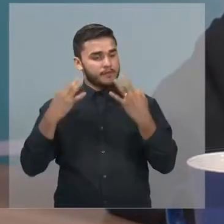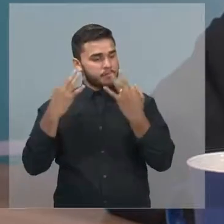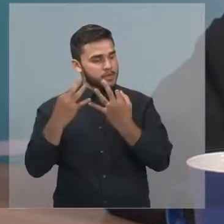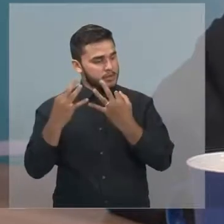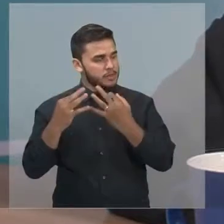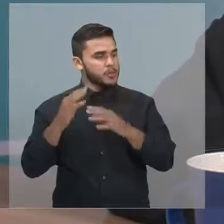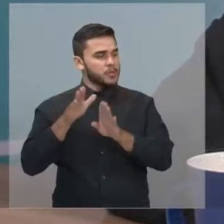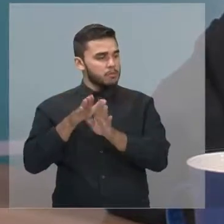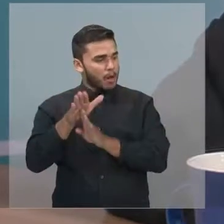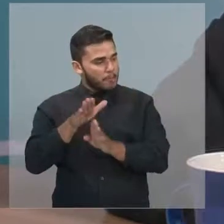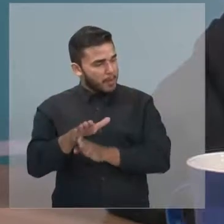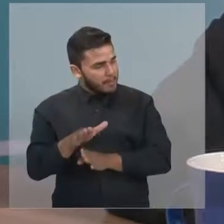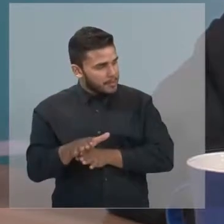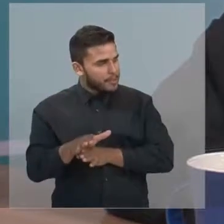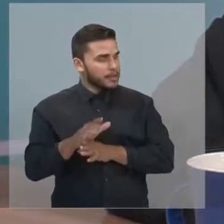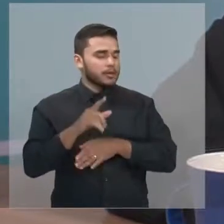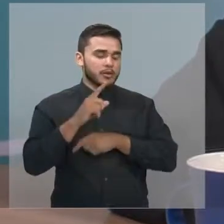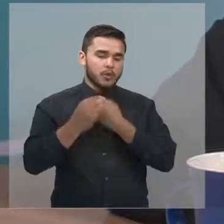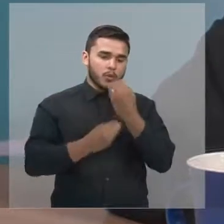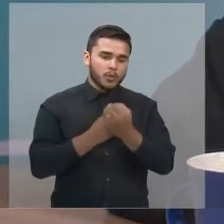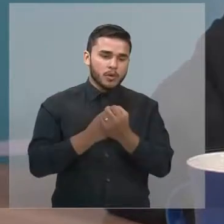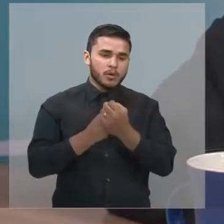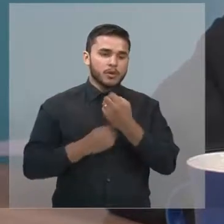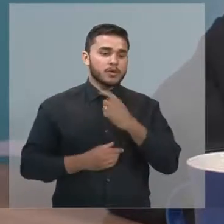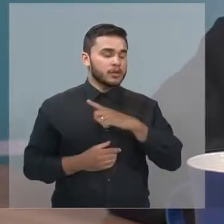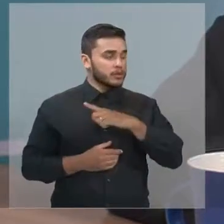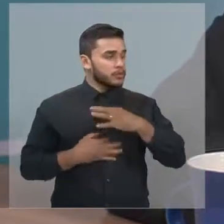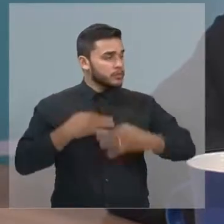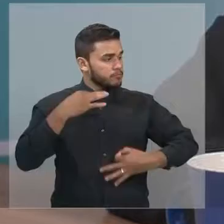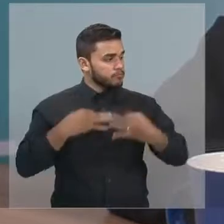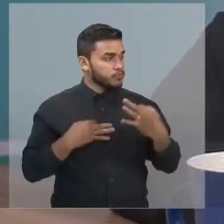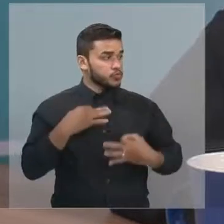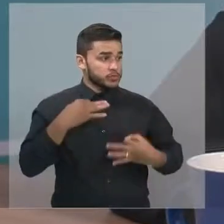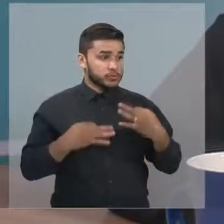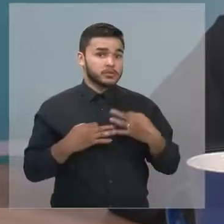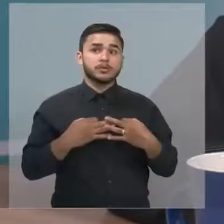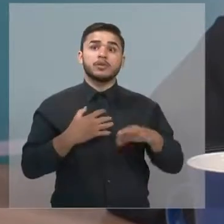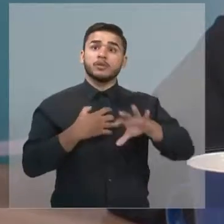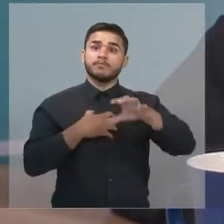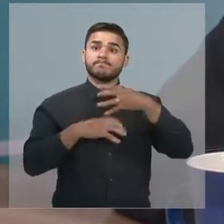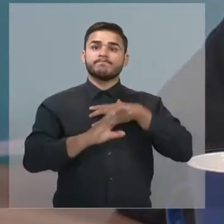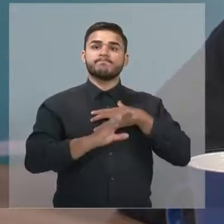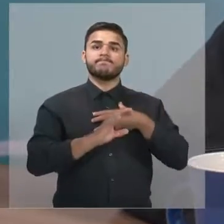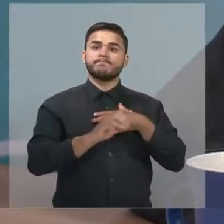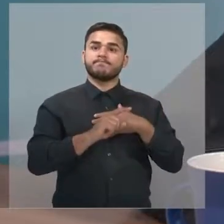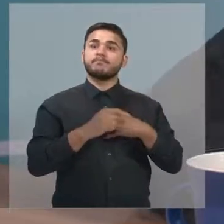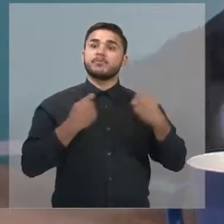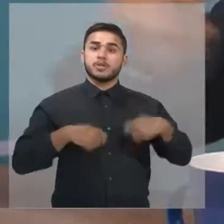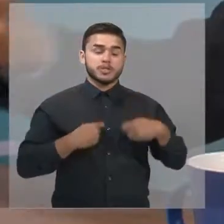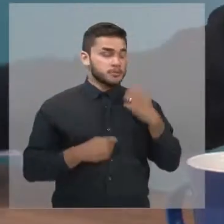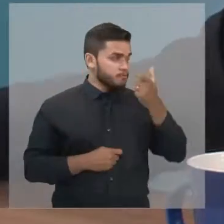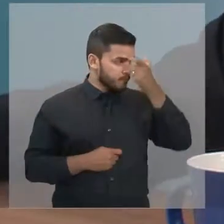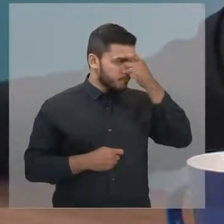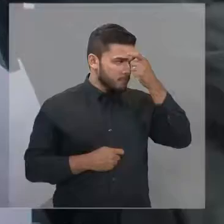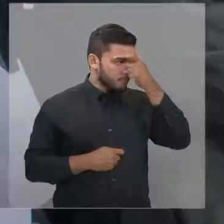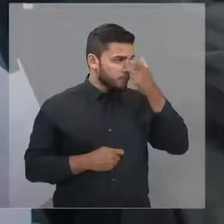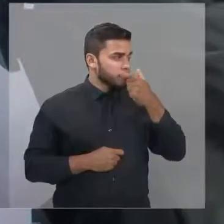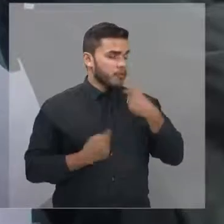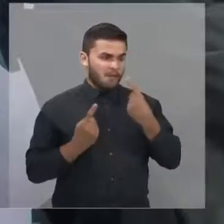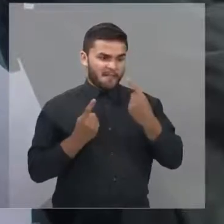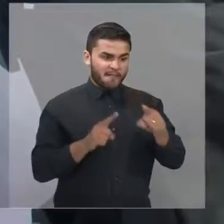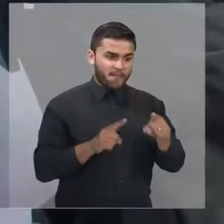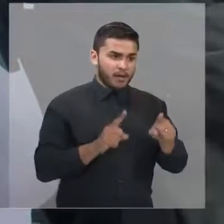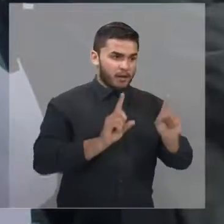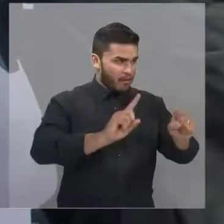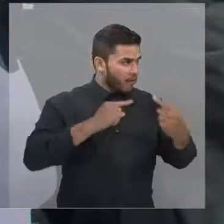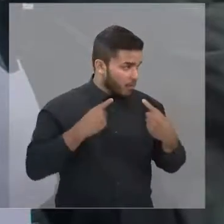valores básicos que a educação no Brasil tem que incorporar? Primeiro, justiça como virtude. Não faça com ele o que você não quer que ele